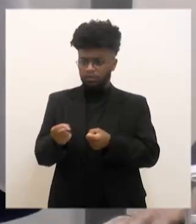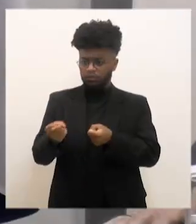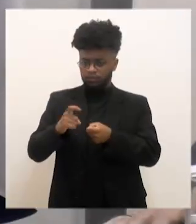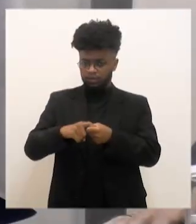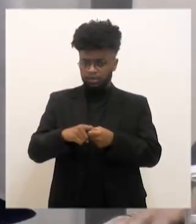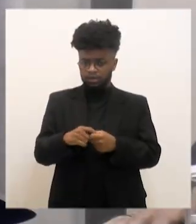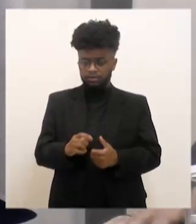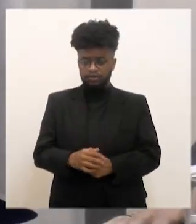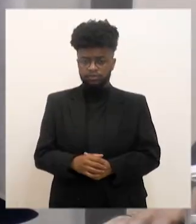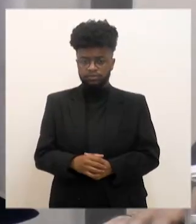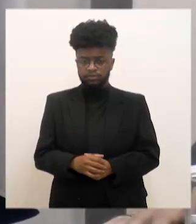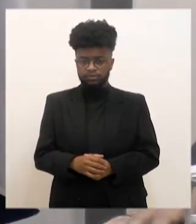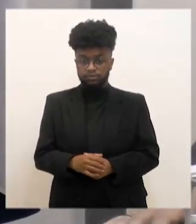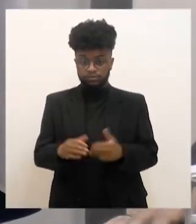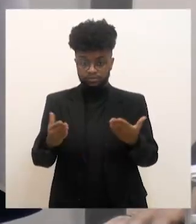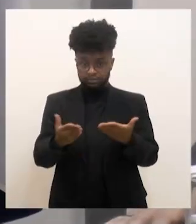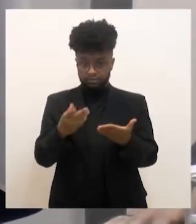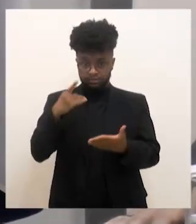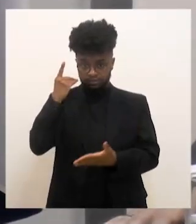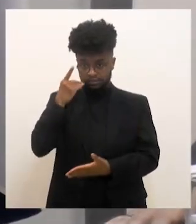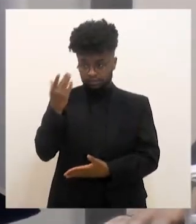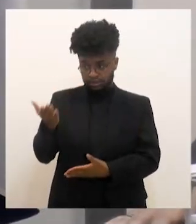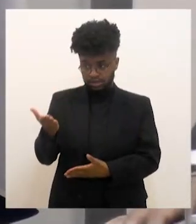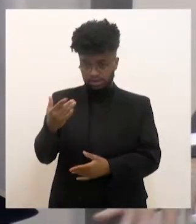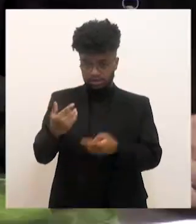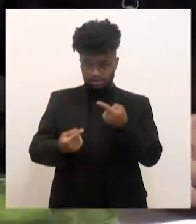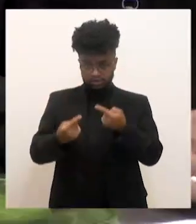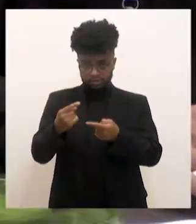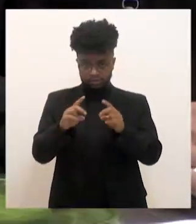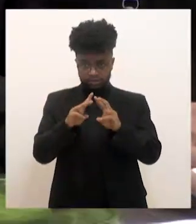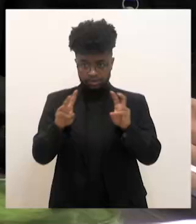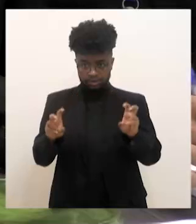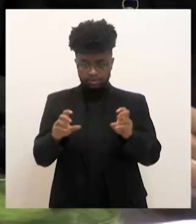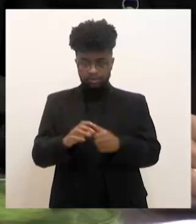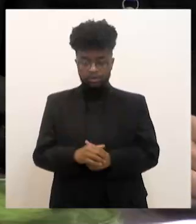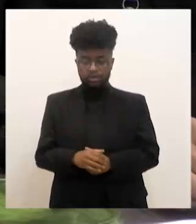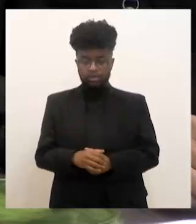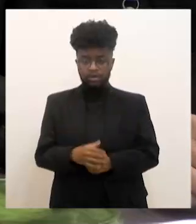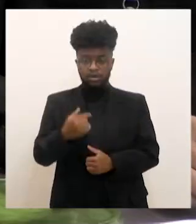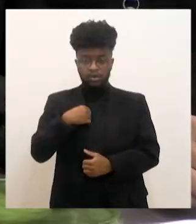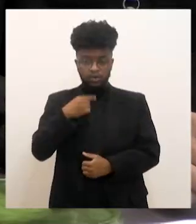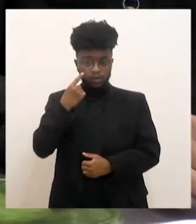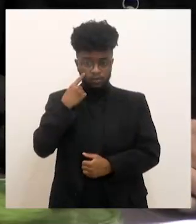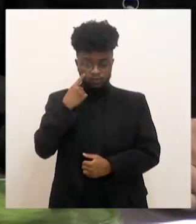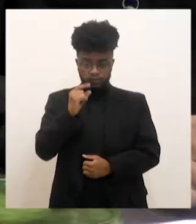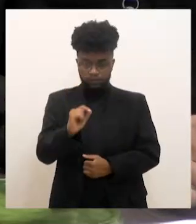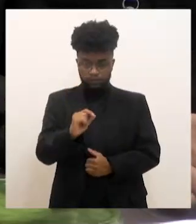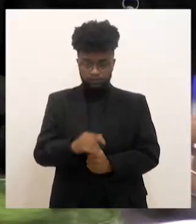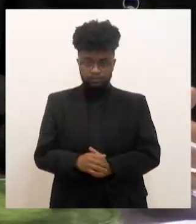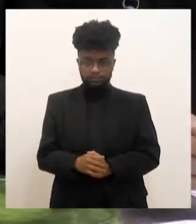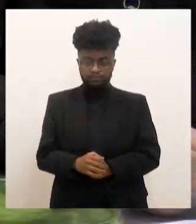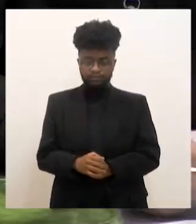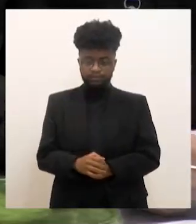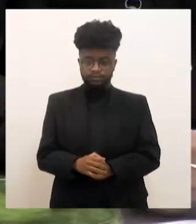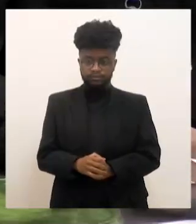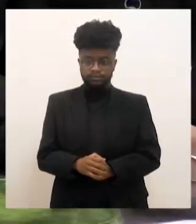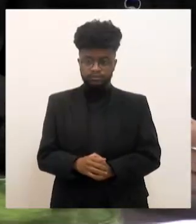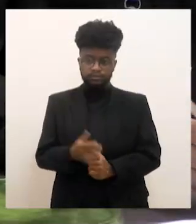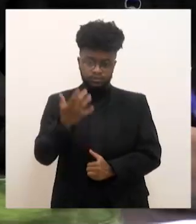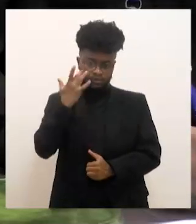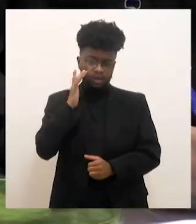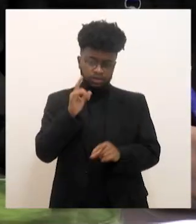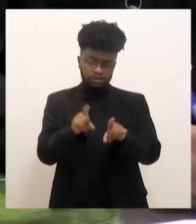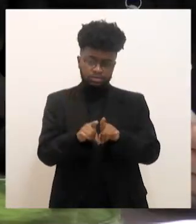é o seguinte, já agora que a deputada Érica levantou isso, eu estou vendo, deputado Knoploch, eu também acho que